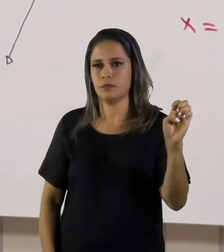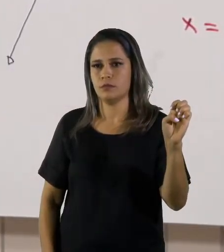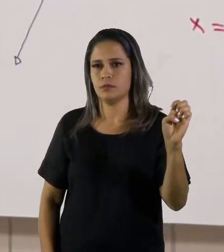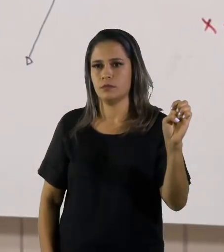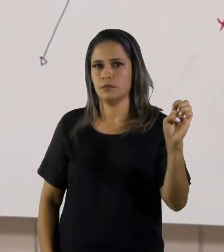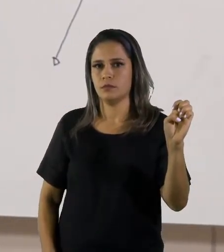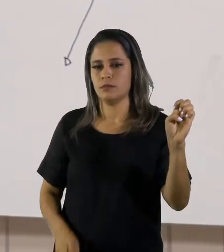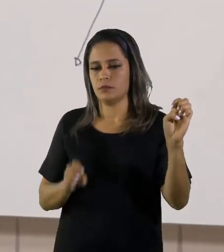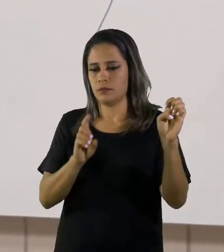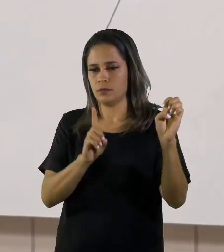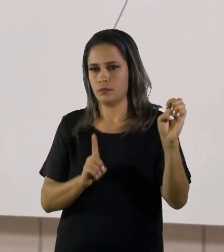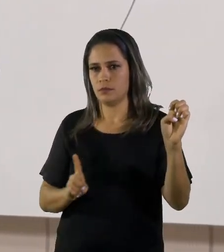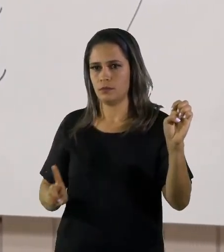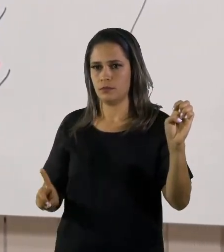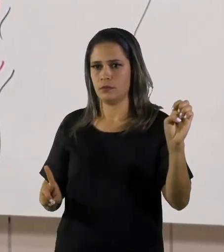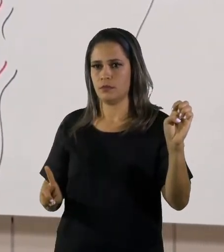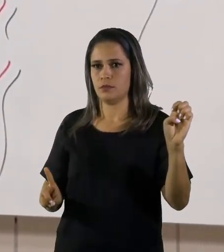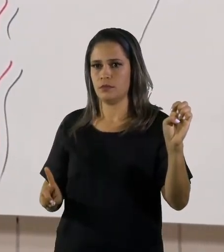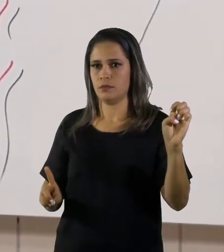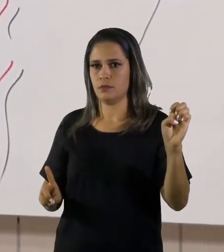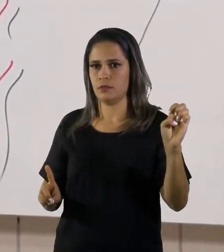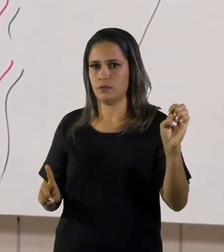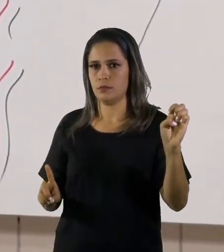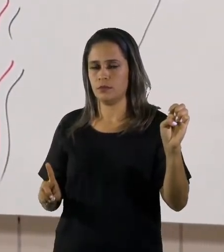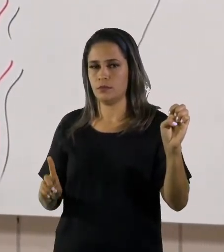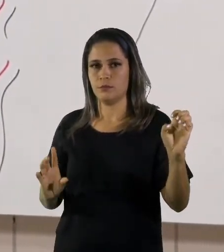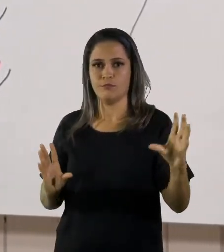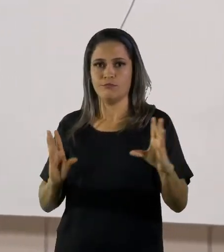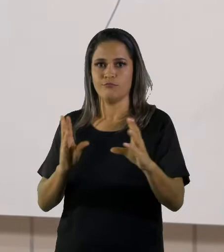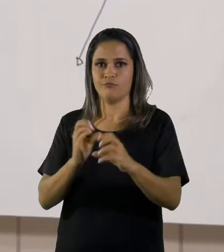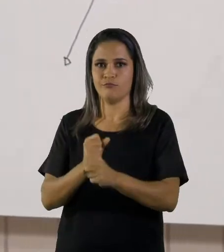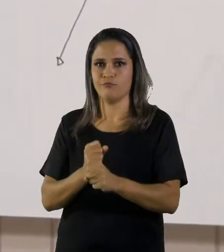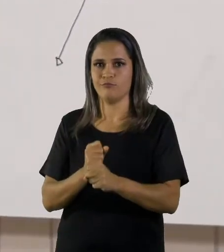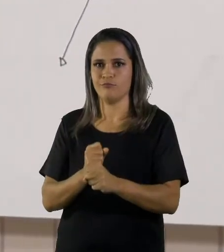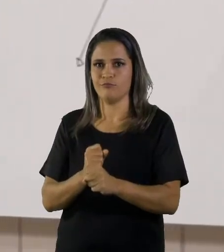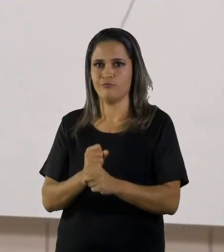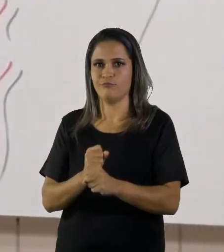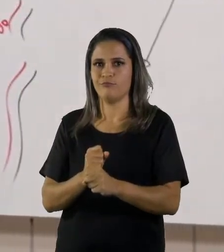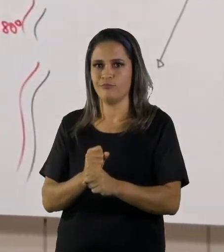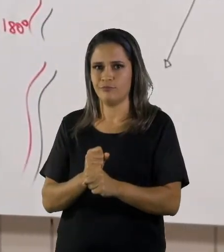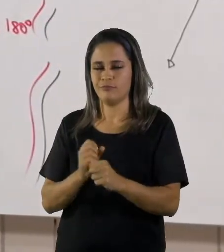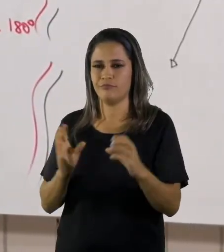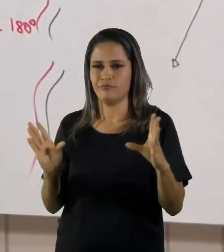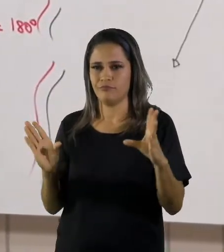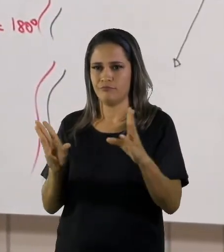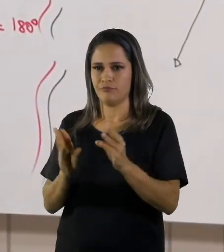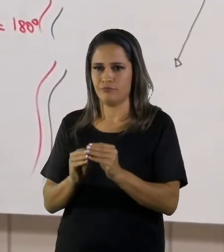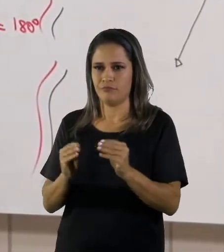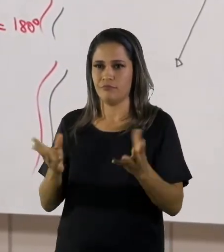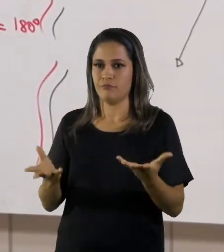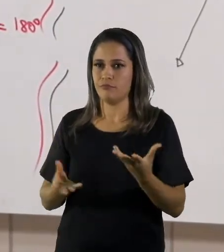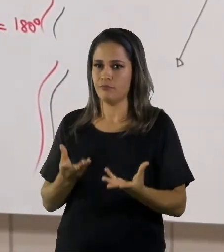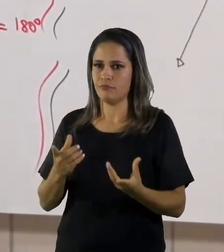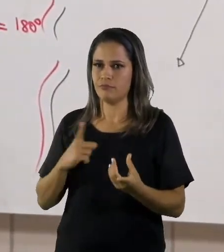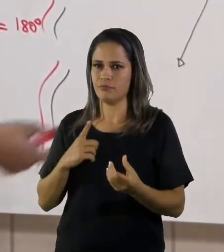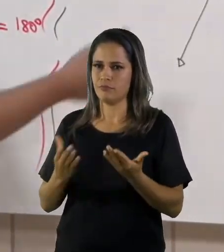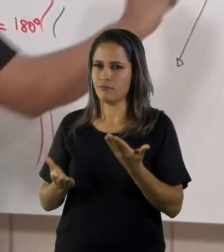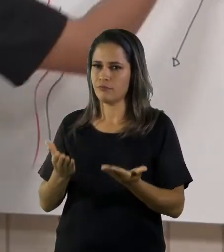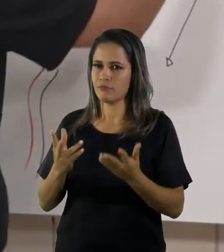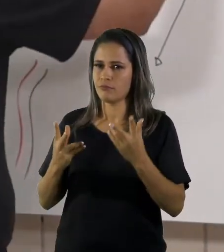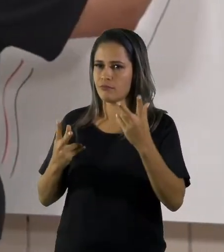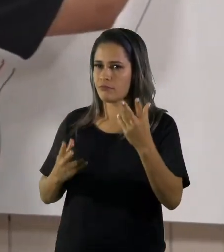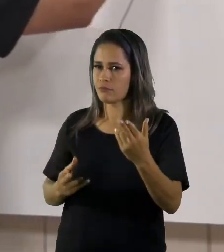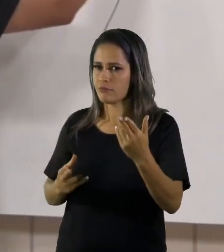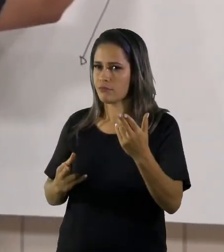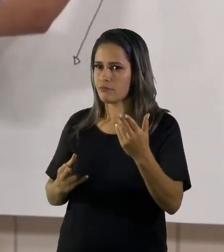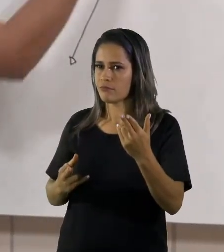direito. Mais uma conclusão que eu posso chegar. Se todo ângulo alterno externo tem a mesma medida, então eu